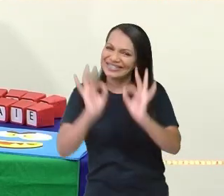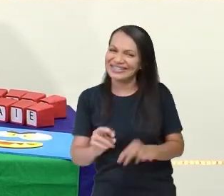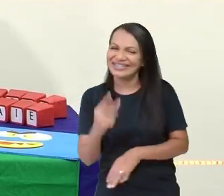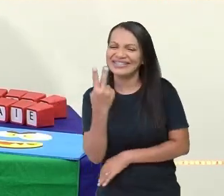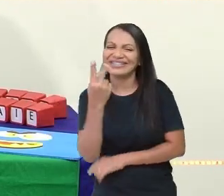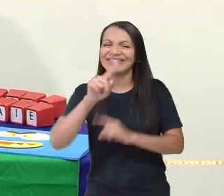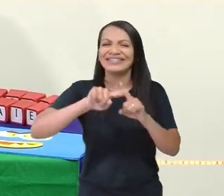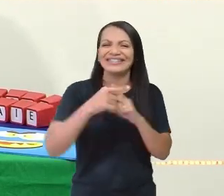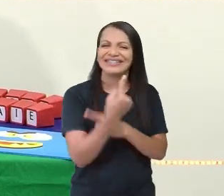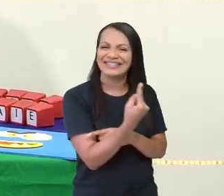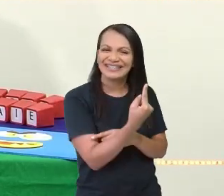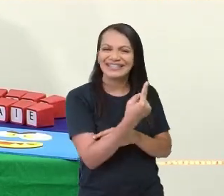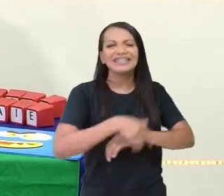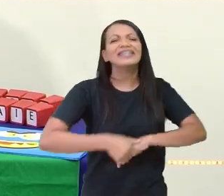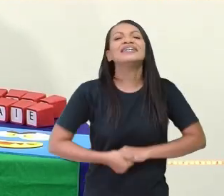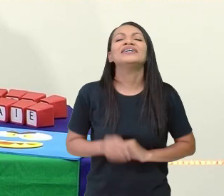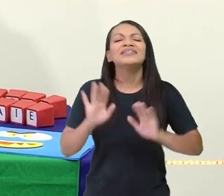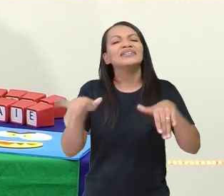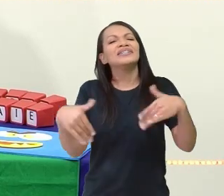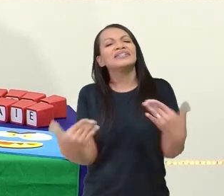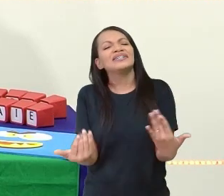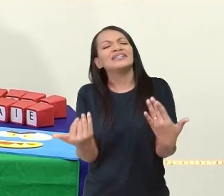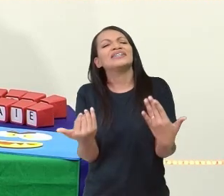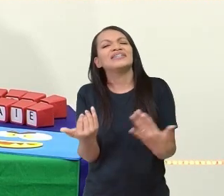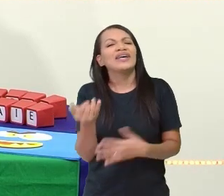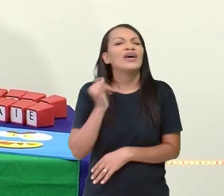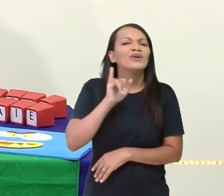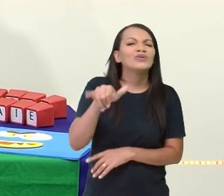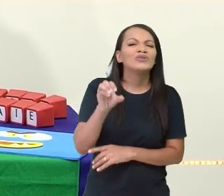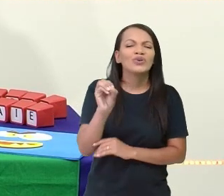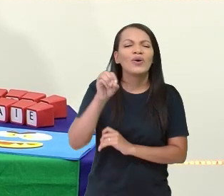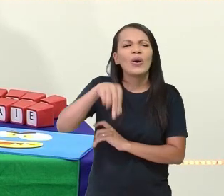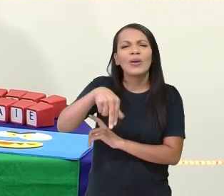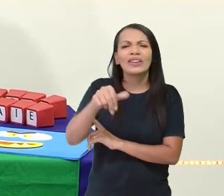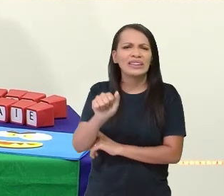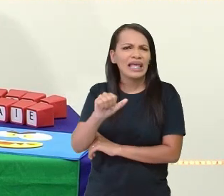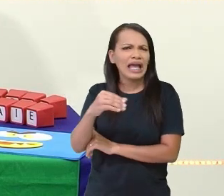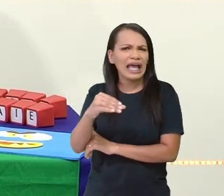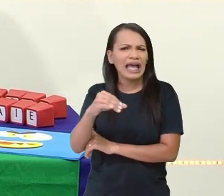né? E Jonassi, qual será o palpite de Jonassi hoje?